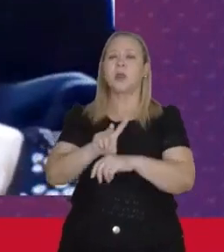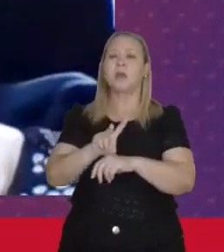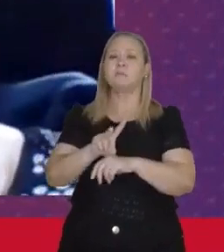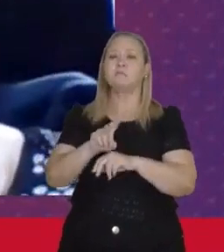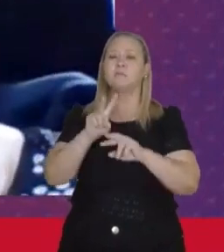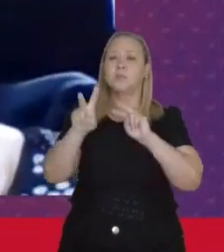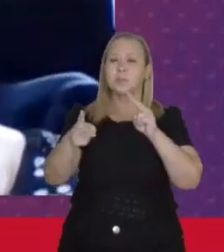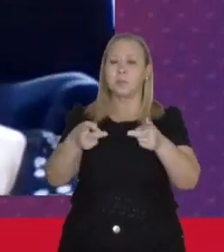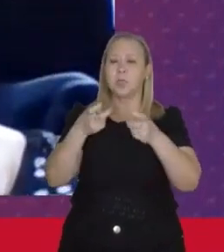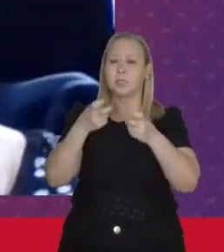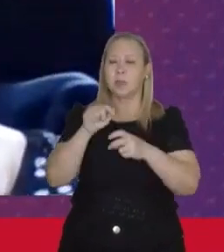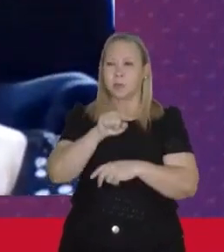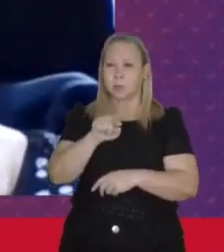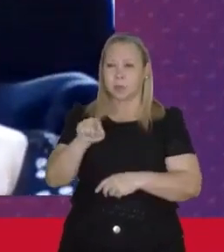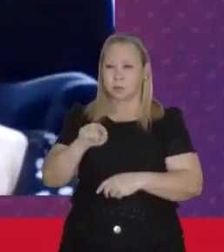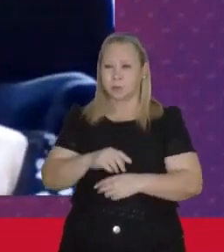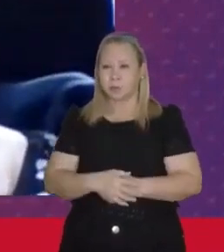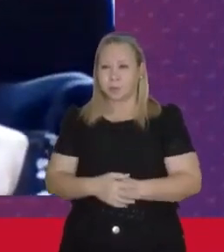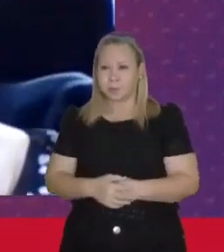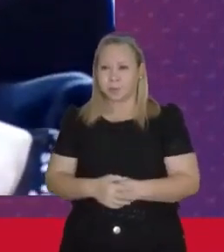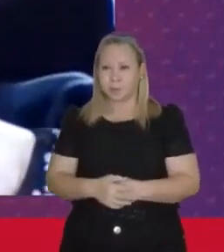nisso?